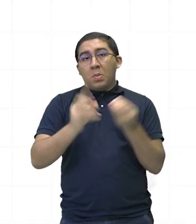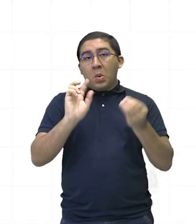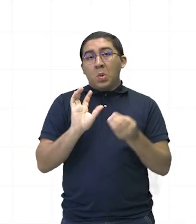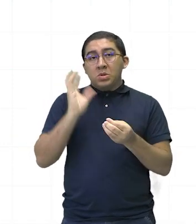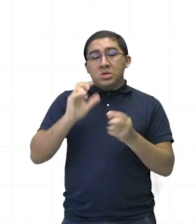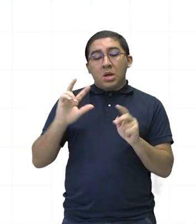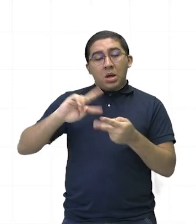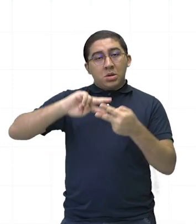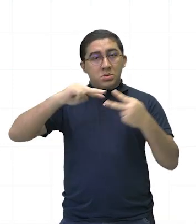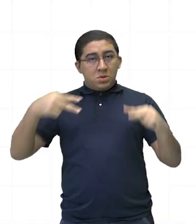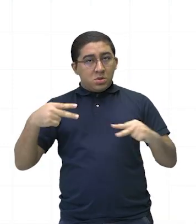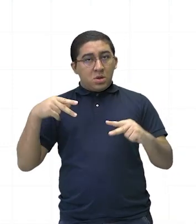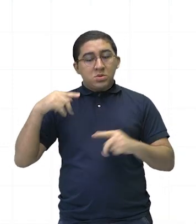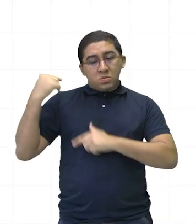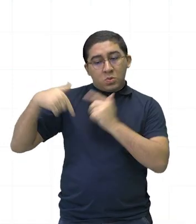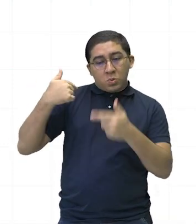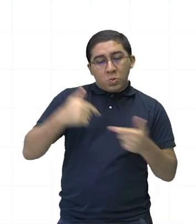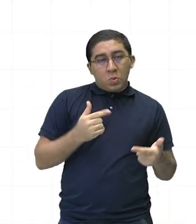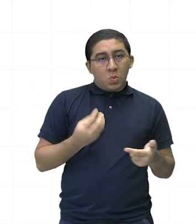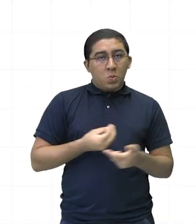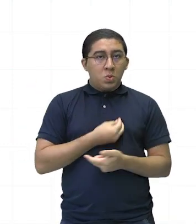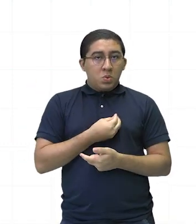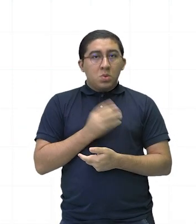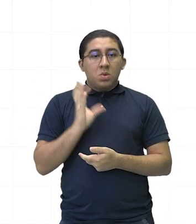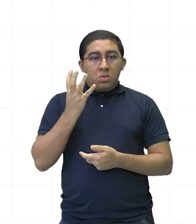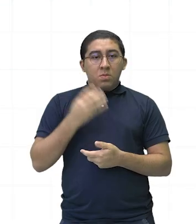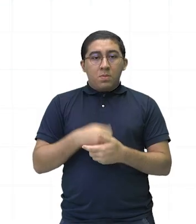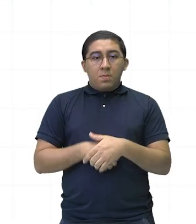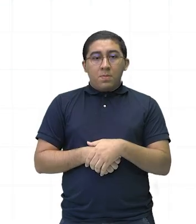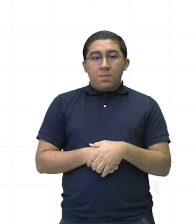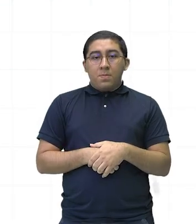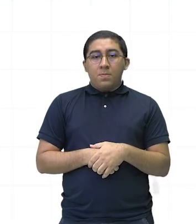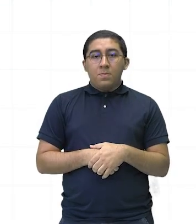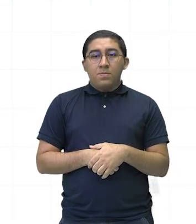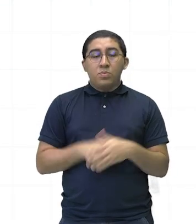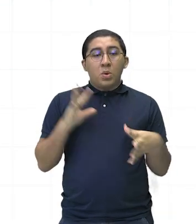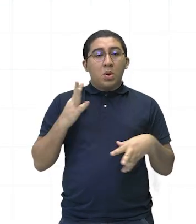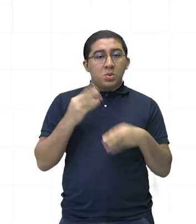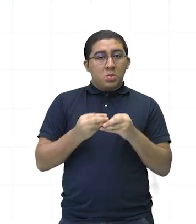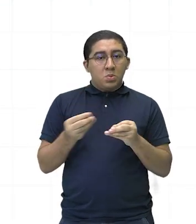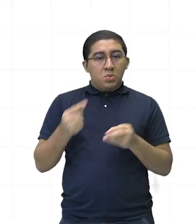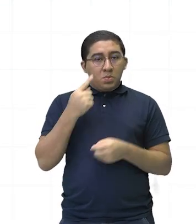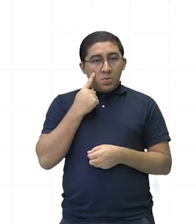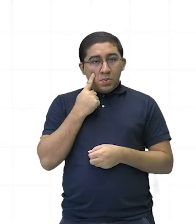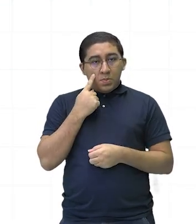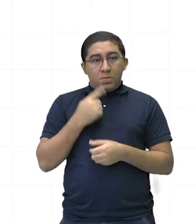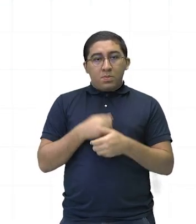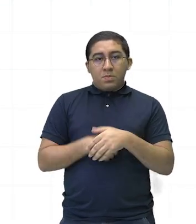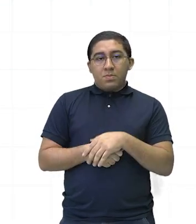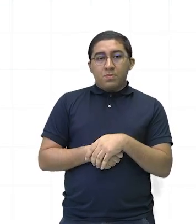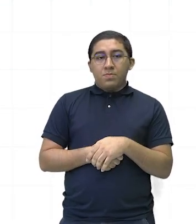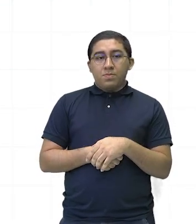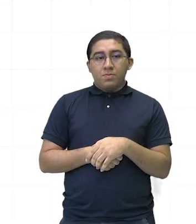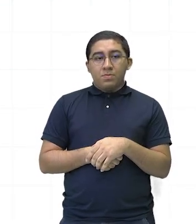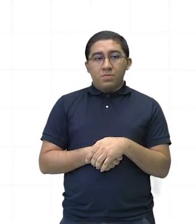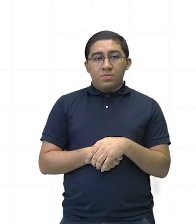que ocorre entre os seres vivos. Vejam só um resumo do seu experimento.